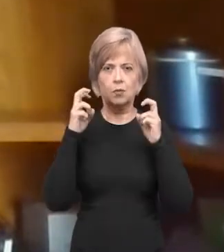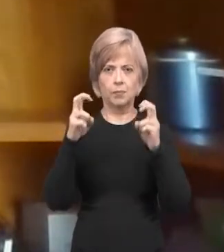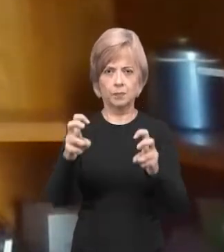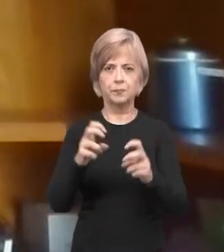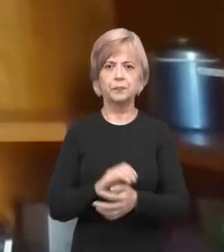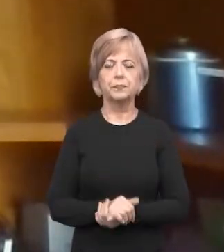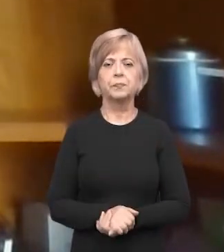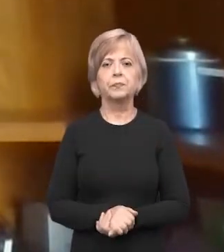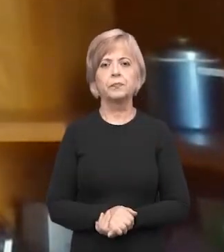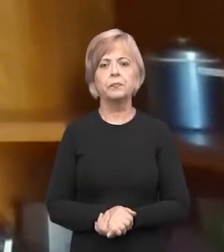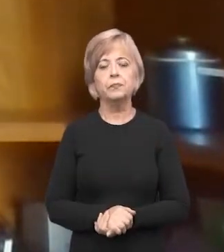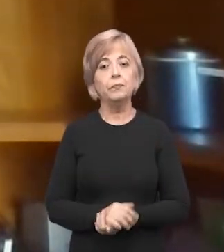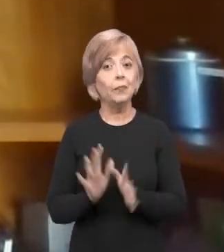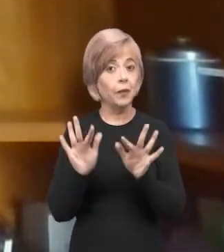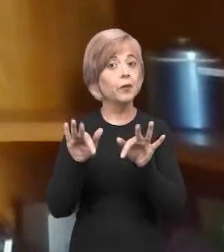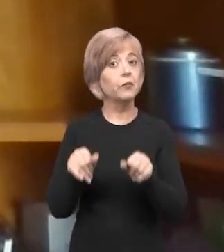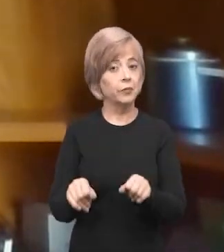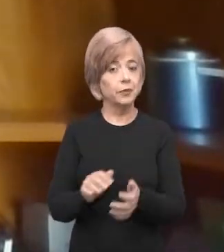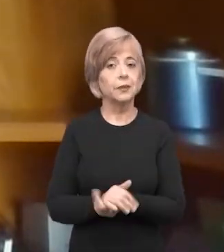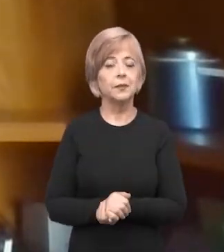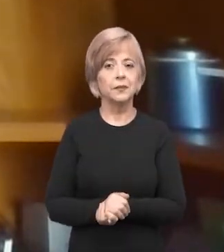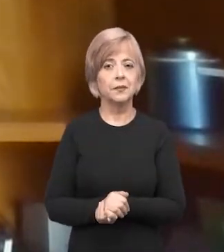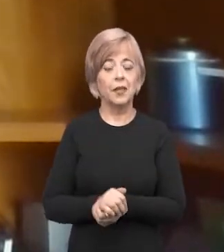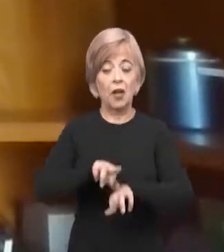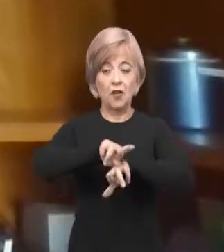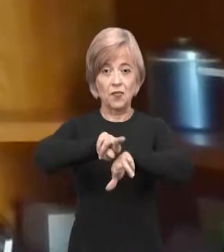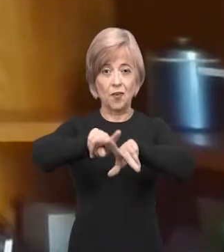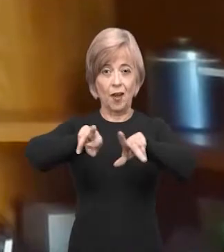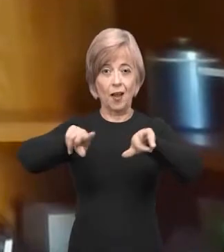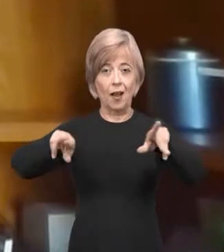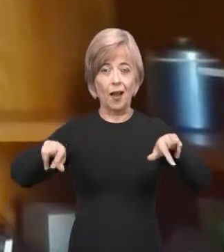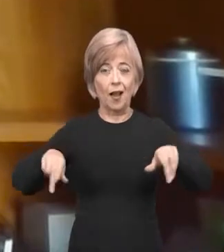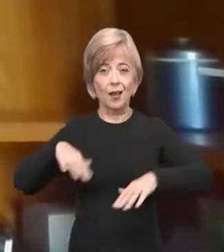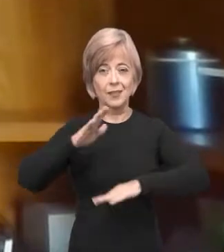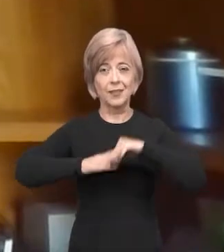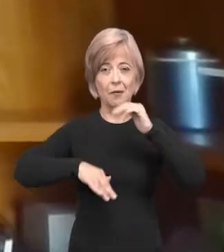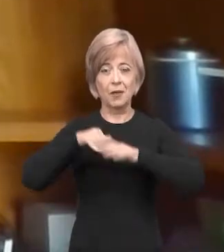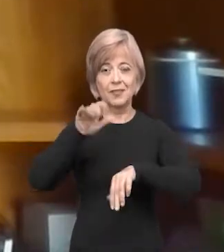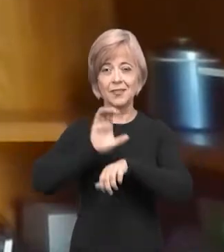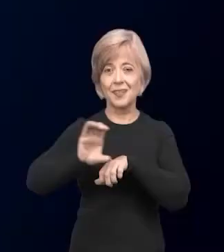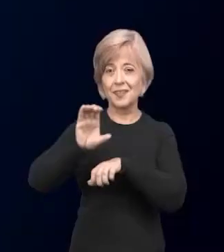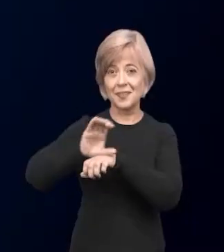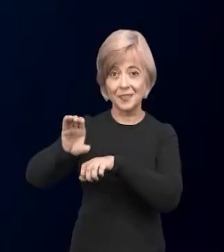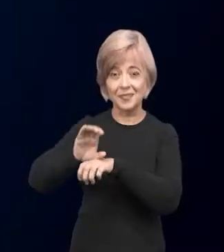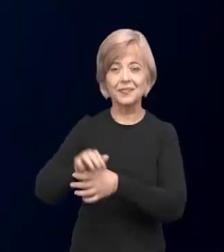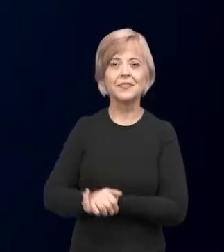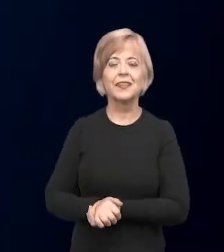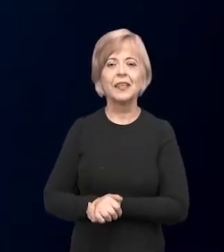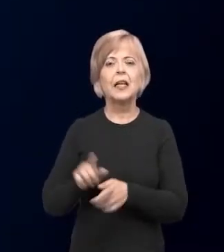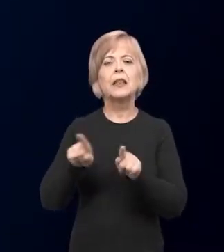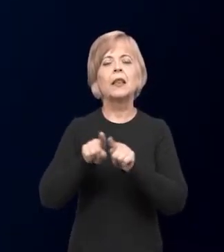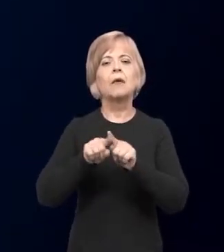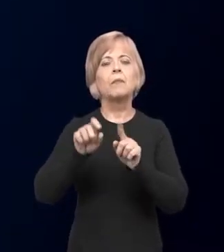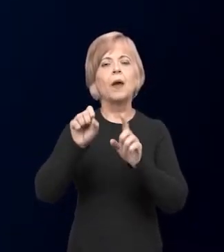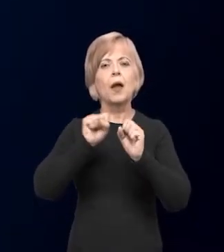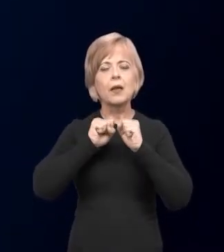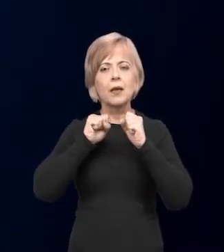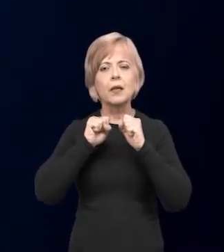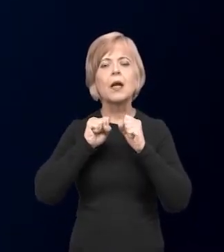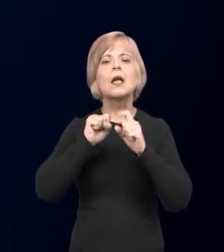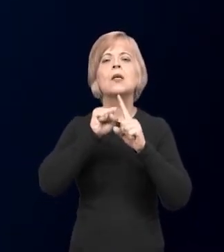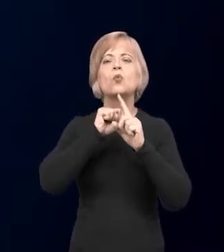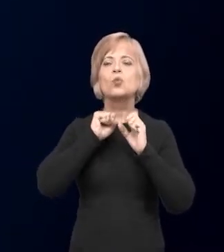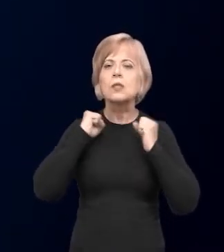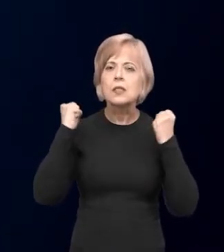modal. Por fim, fizemos várias capacitações e sensibilizações, inclusive um seminário internacional junto com